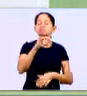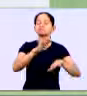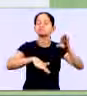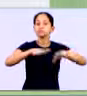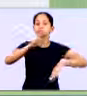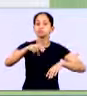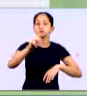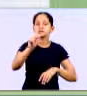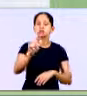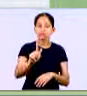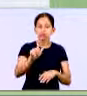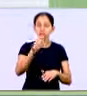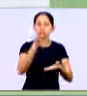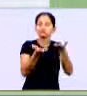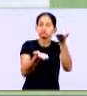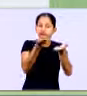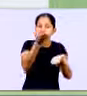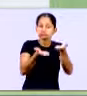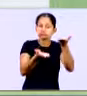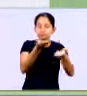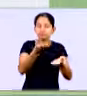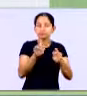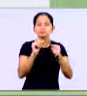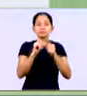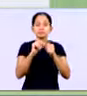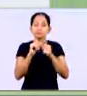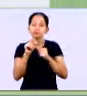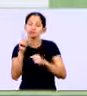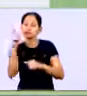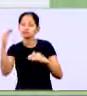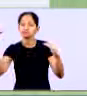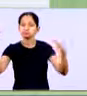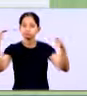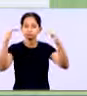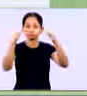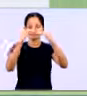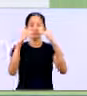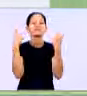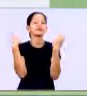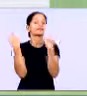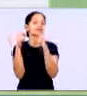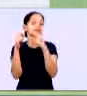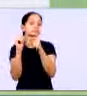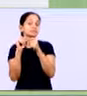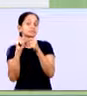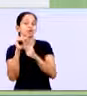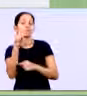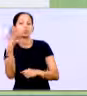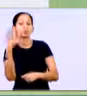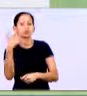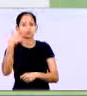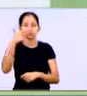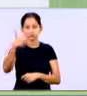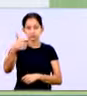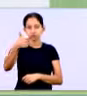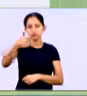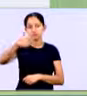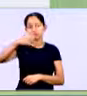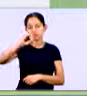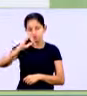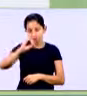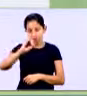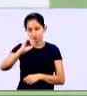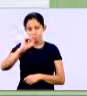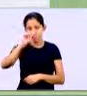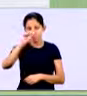de matéria-prima para produzir uma caixa desse produto, certo? Então, eu vou ter uma necessidade de produção de 210